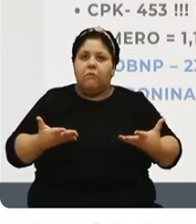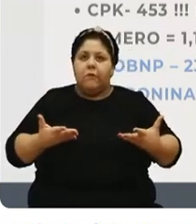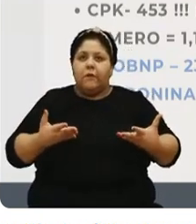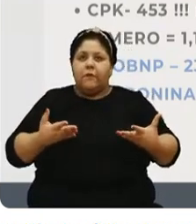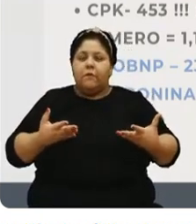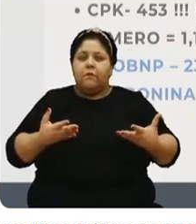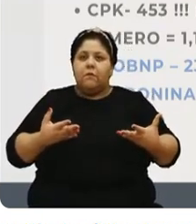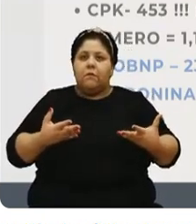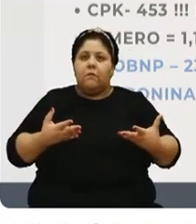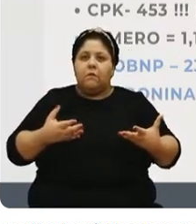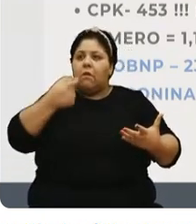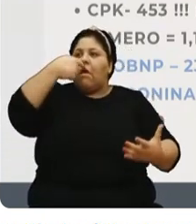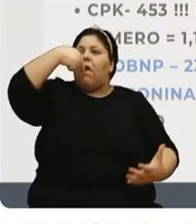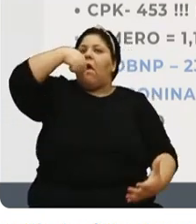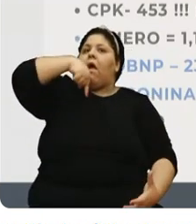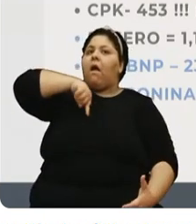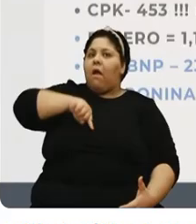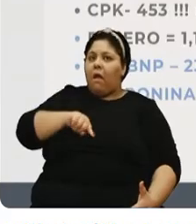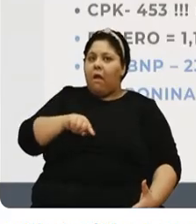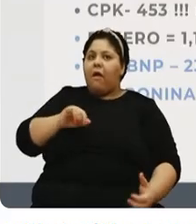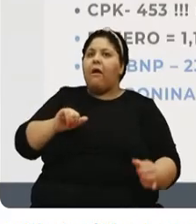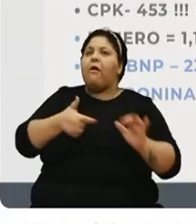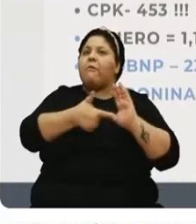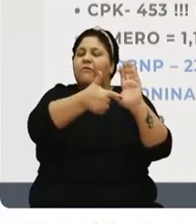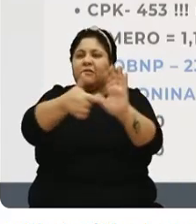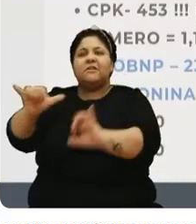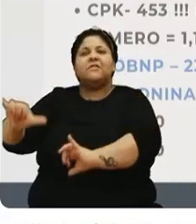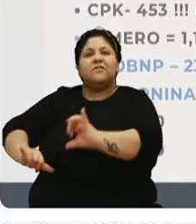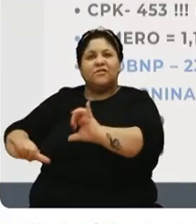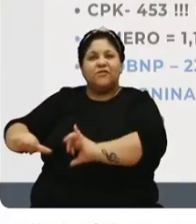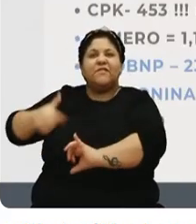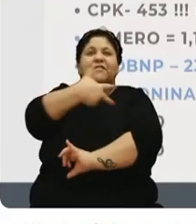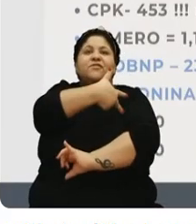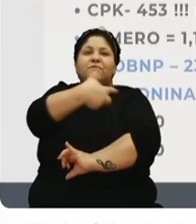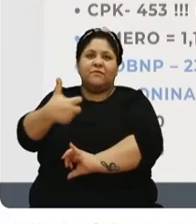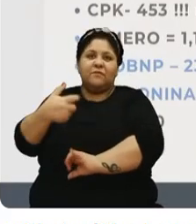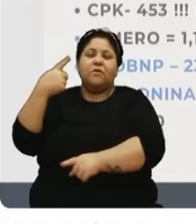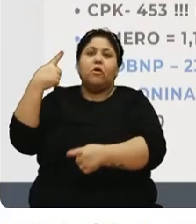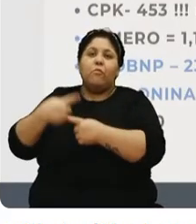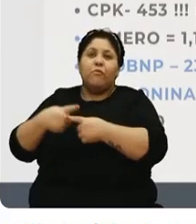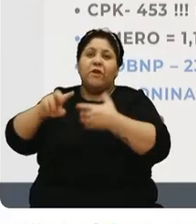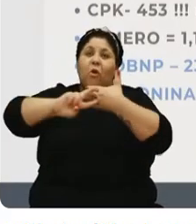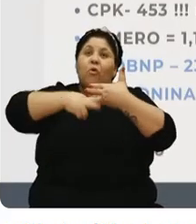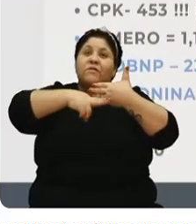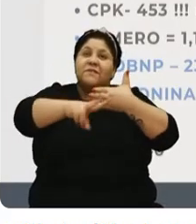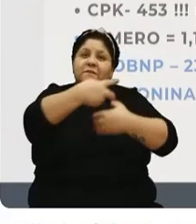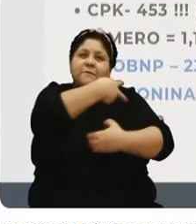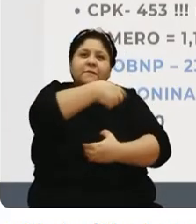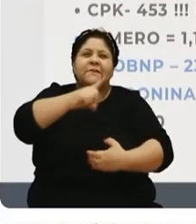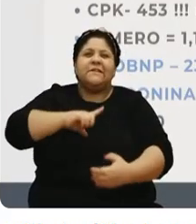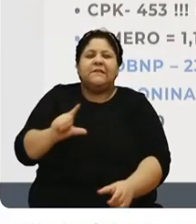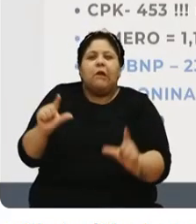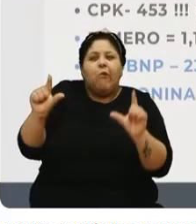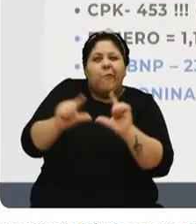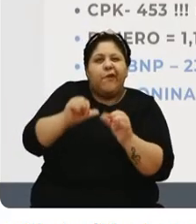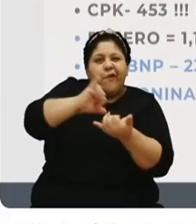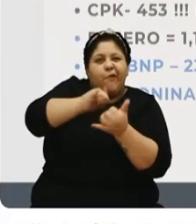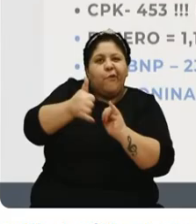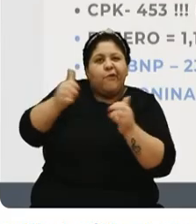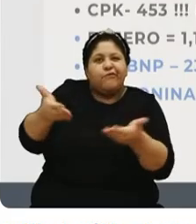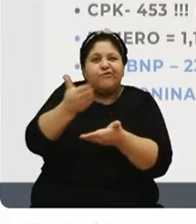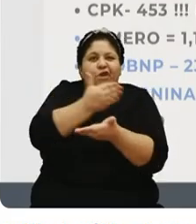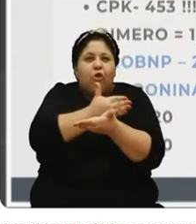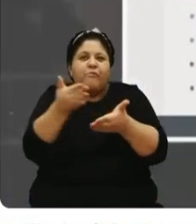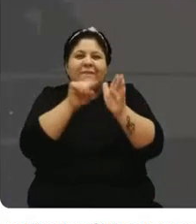entubada, para dizer que ela está sofrendo efeitos adversos da vacina pela Spike. Eu tenho pequenos sintomas que eu já posso